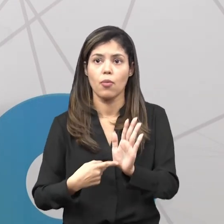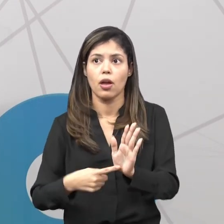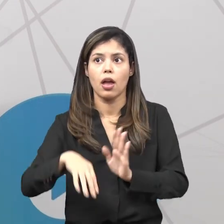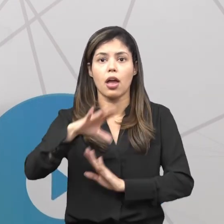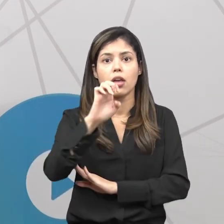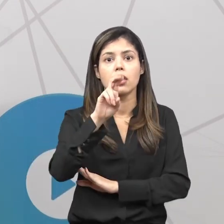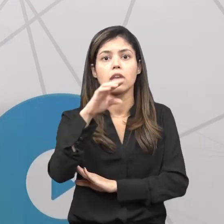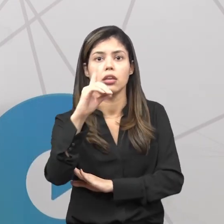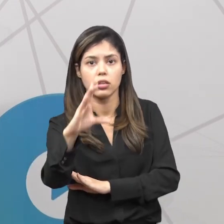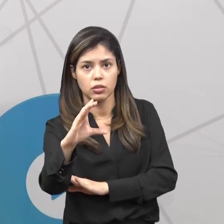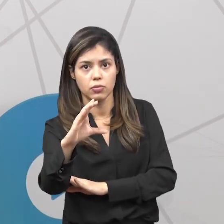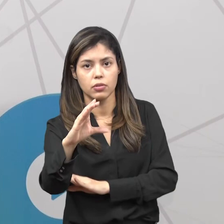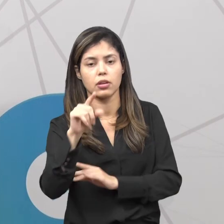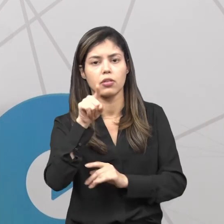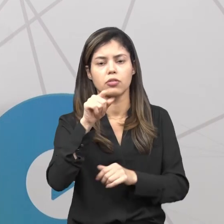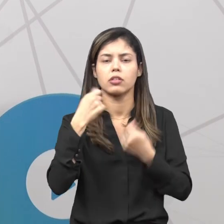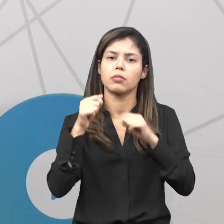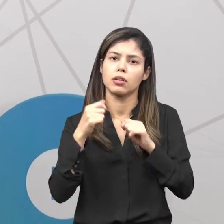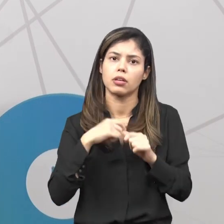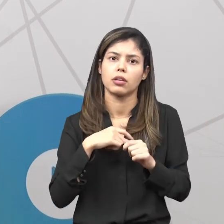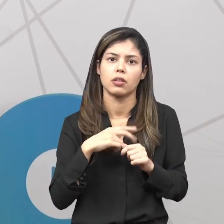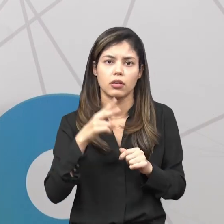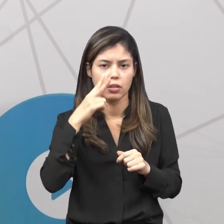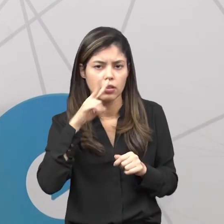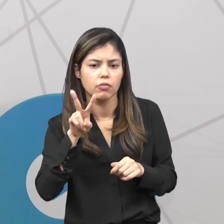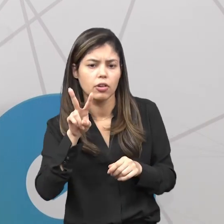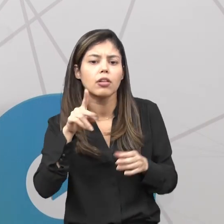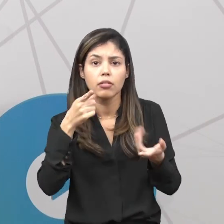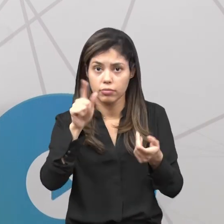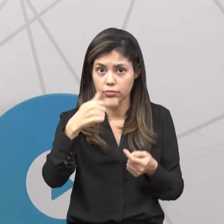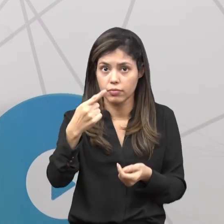está disponível na plataforma Eduque, tá? Vocês